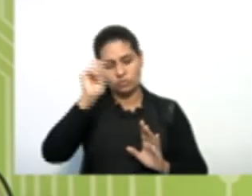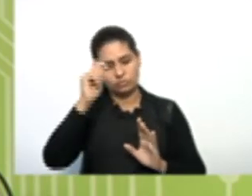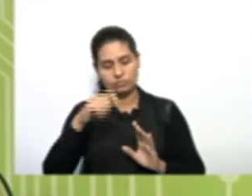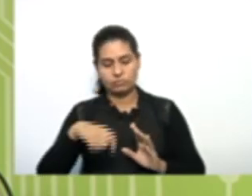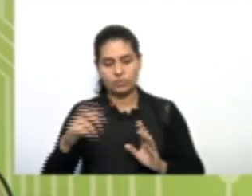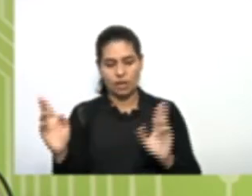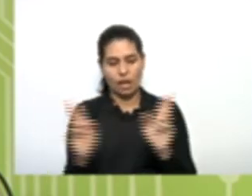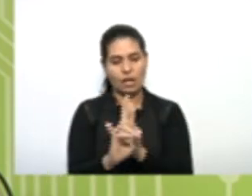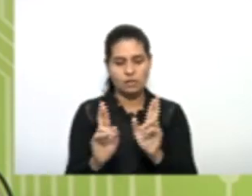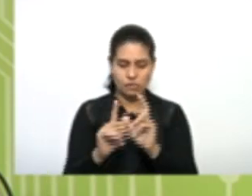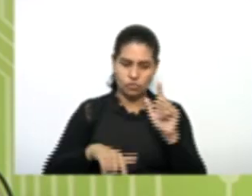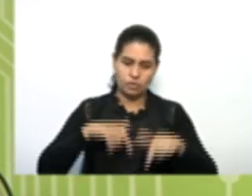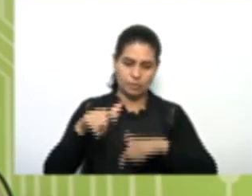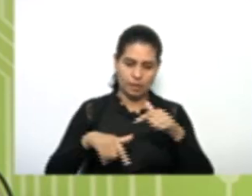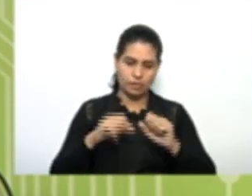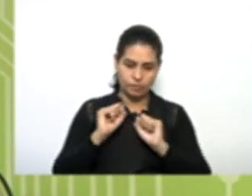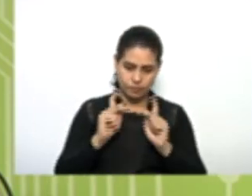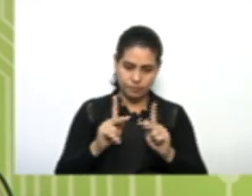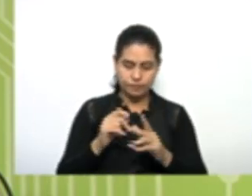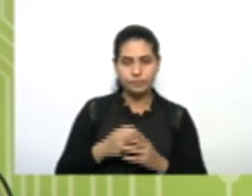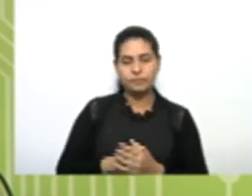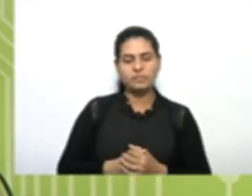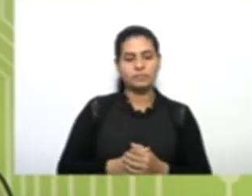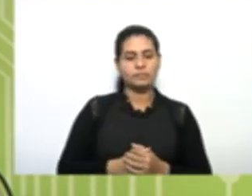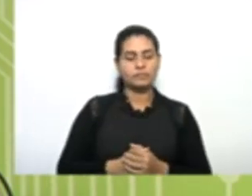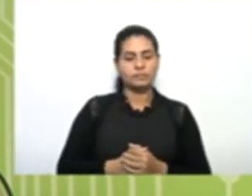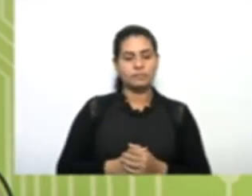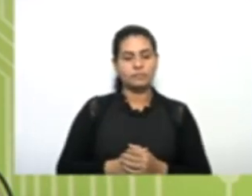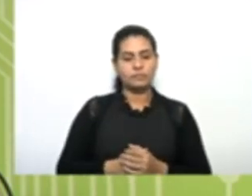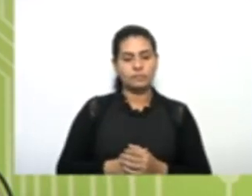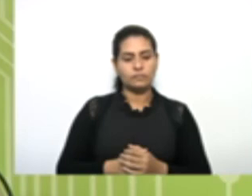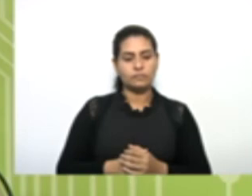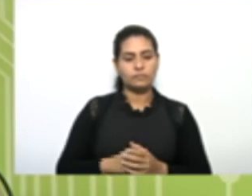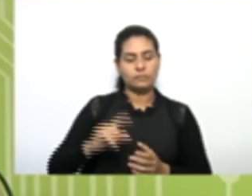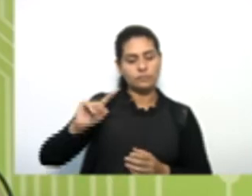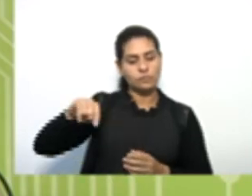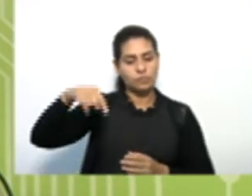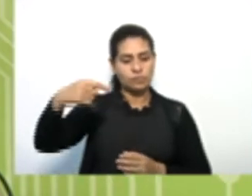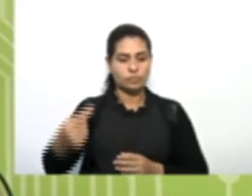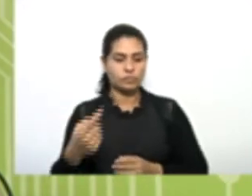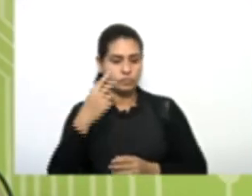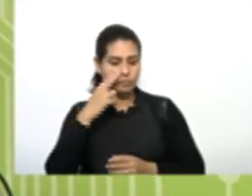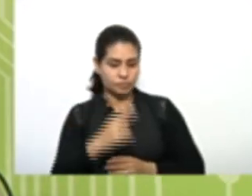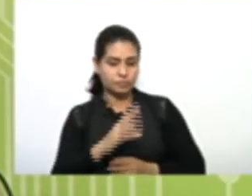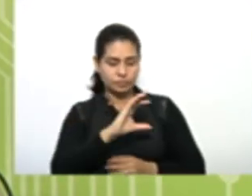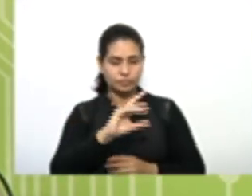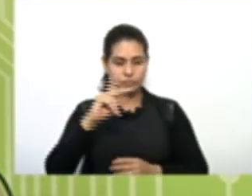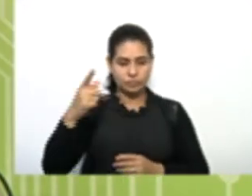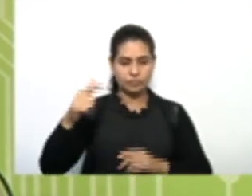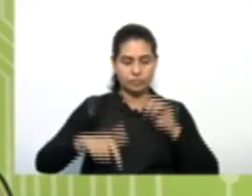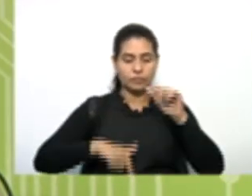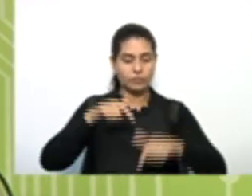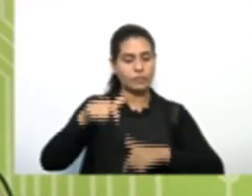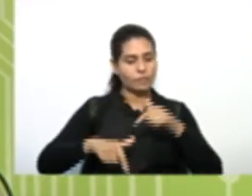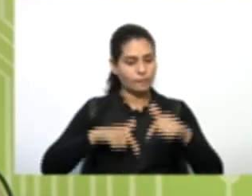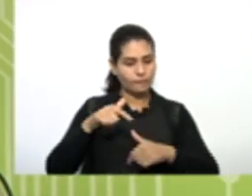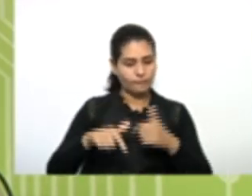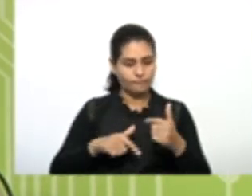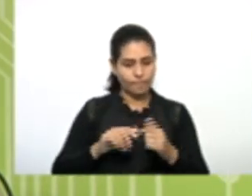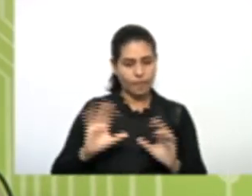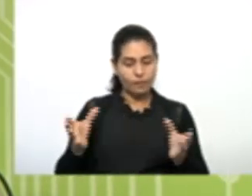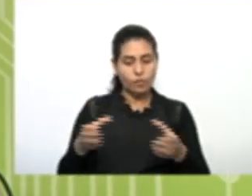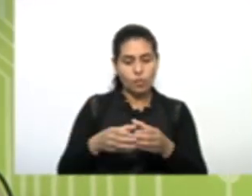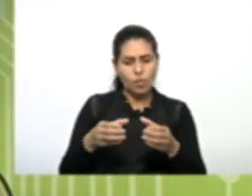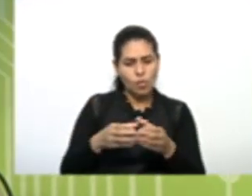relação empregatícia, né? Por outro lado, a gente falou que nas cooperativas de trabalho, quando você forma